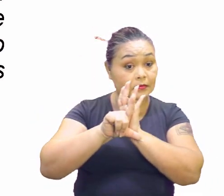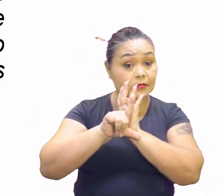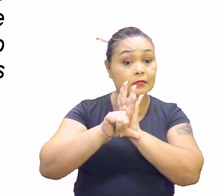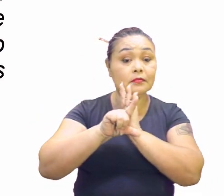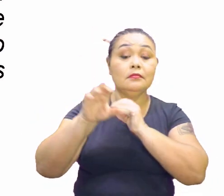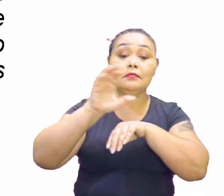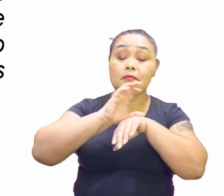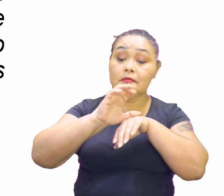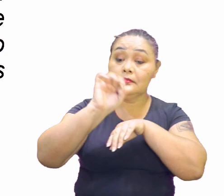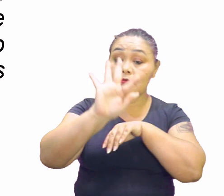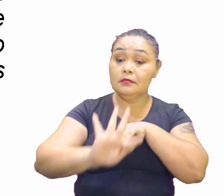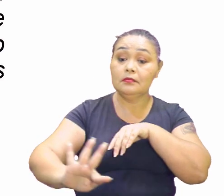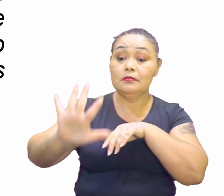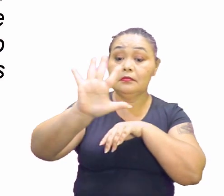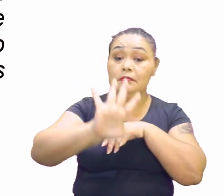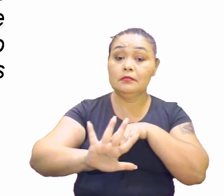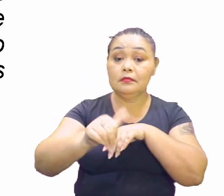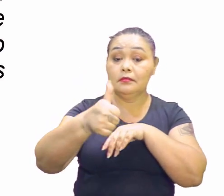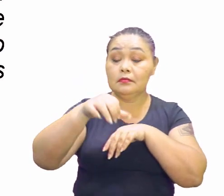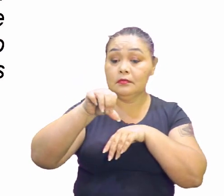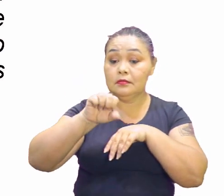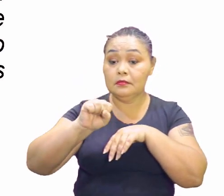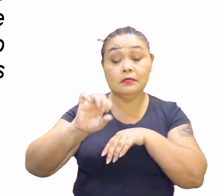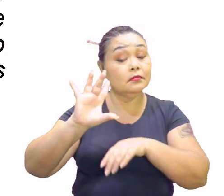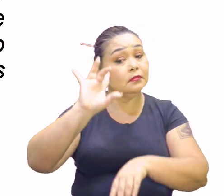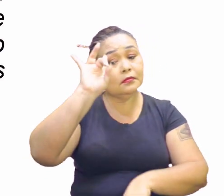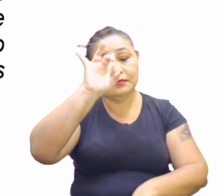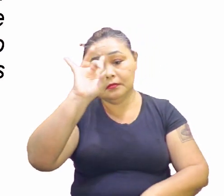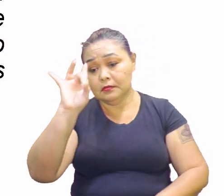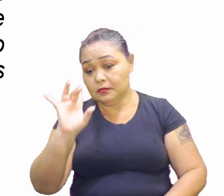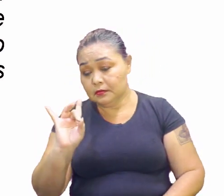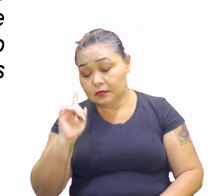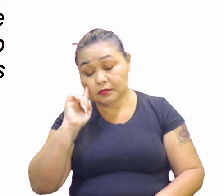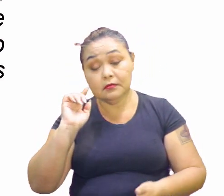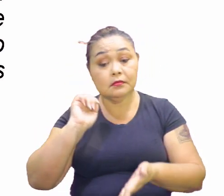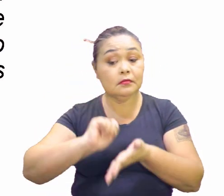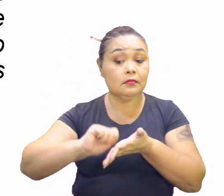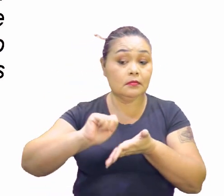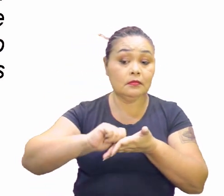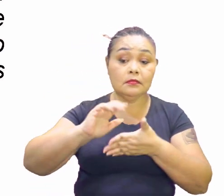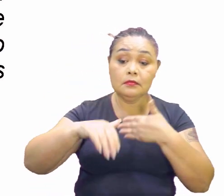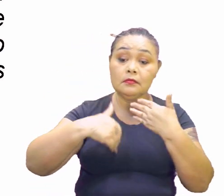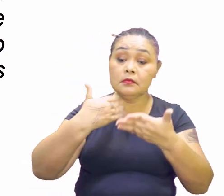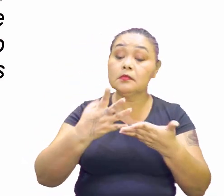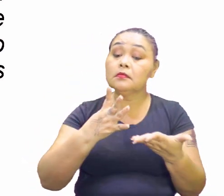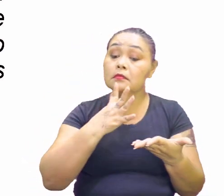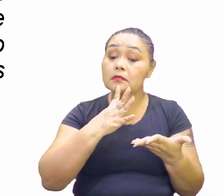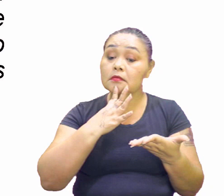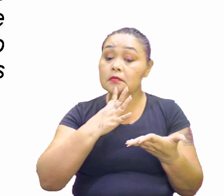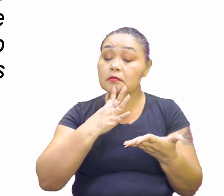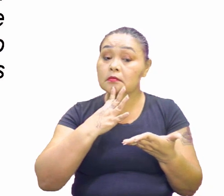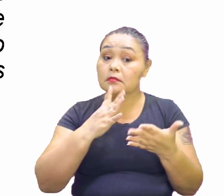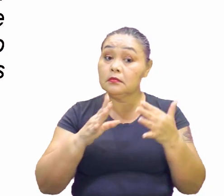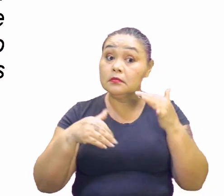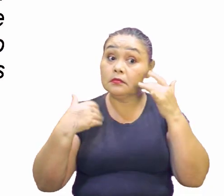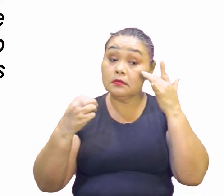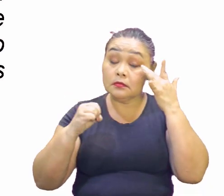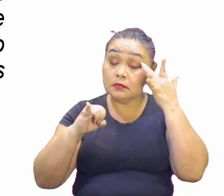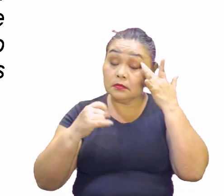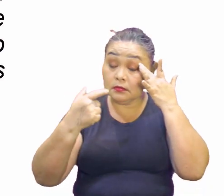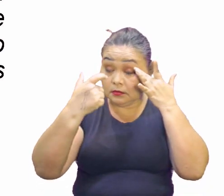citou a Constituição. Isso, e aí cada um vai fazendo as suas citações conforme aquilo que conhece. Agora,